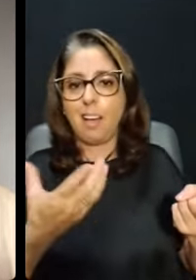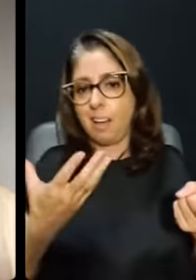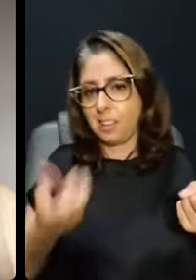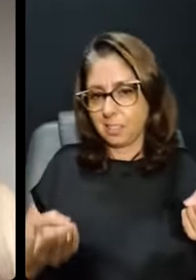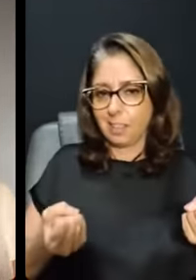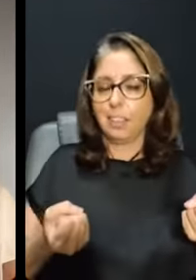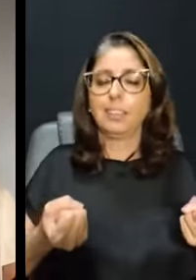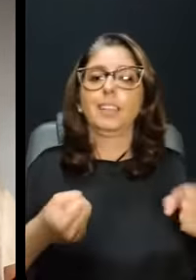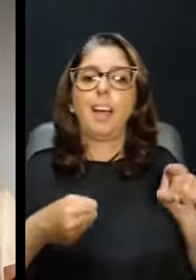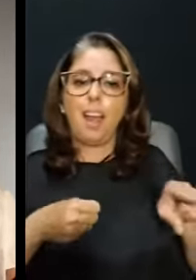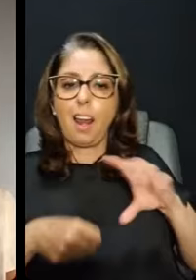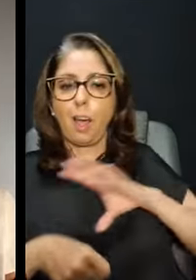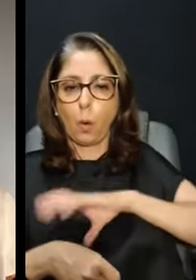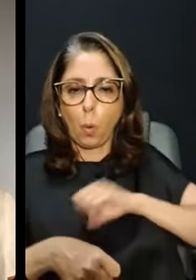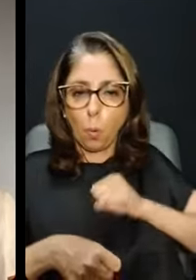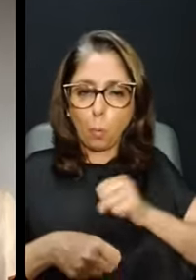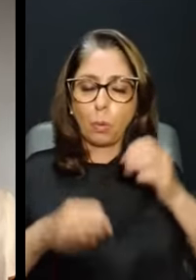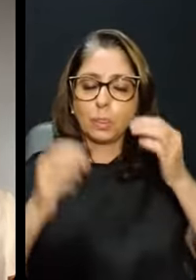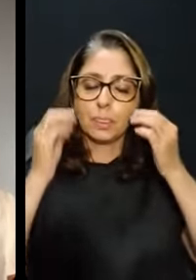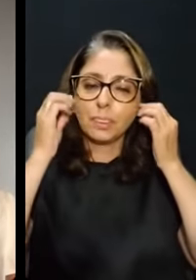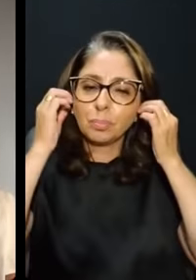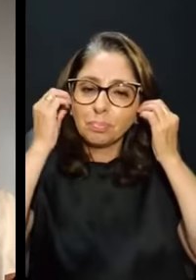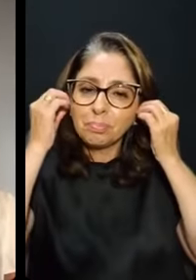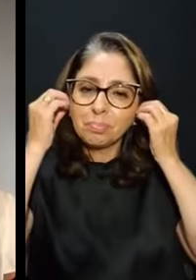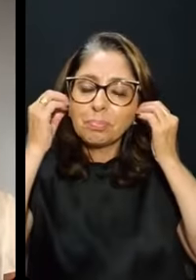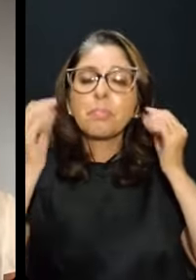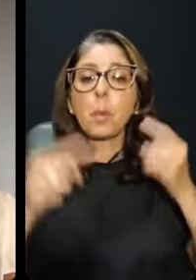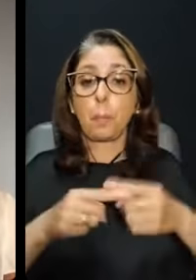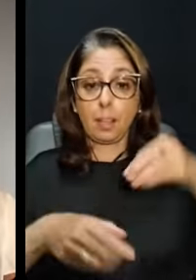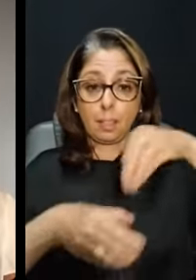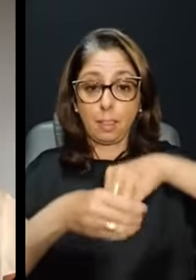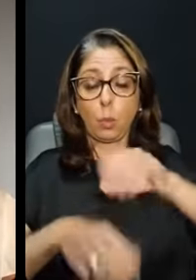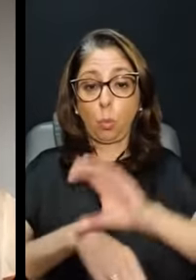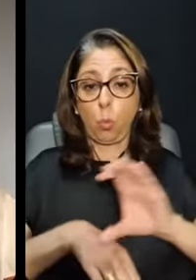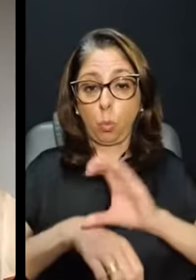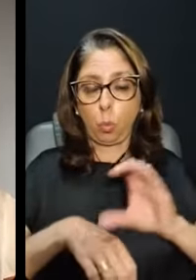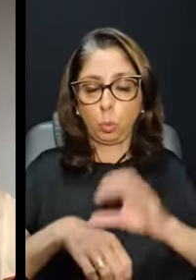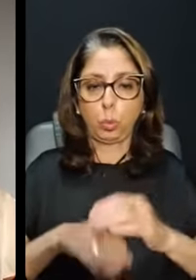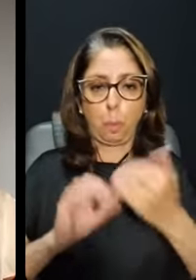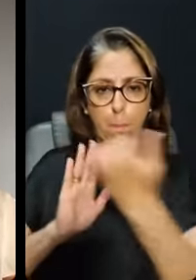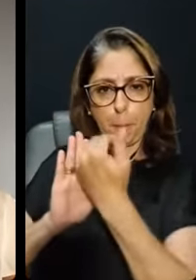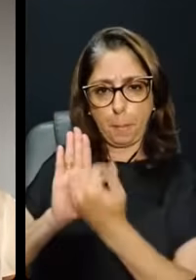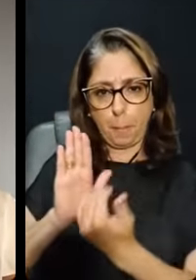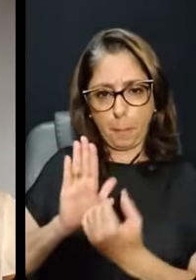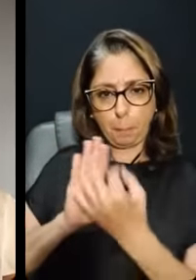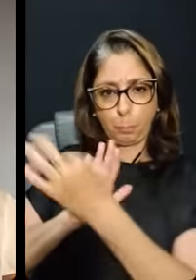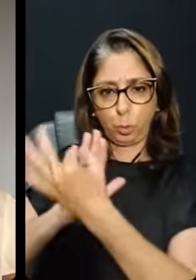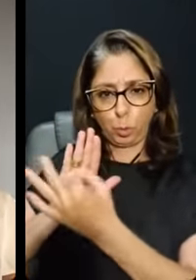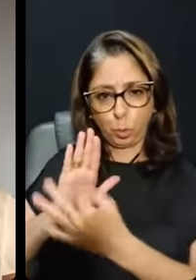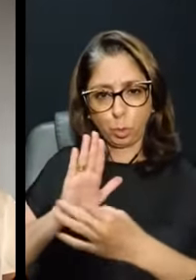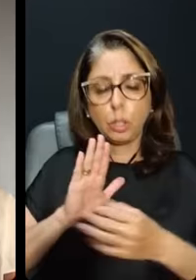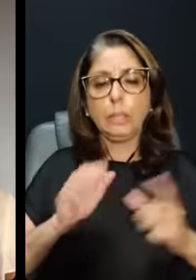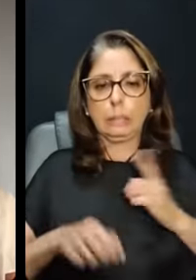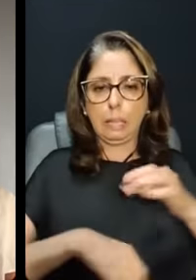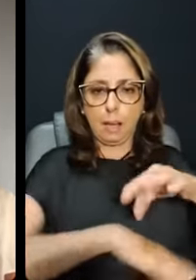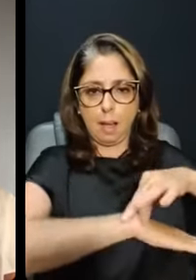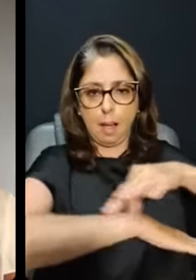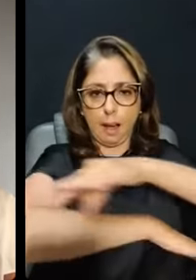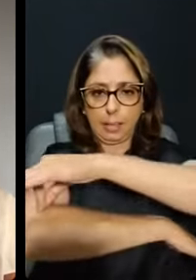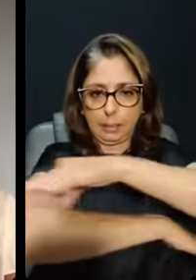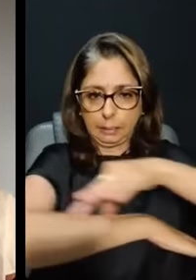tem especialistas, tem terapeuta ocupacional, tem uma outra arquiteta que é especialista em